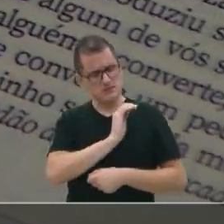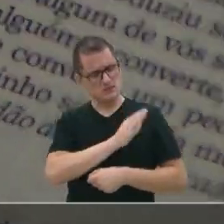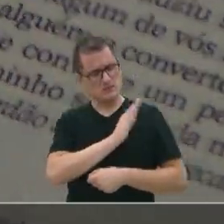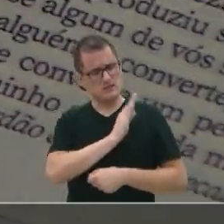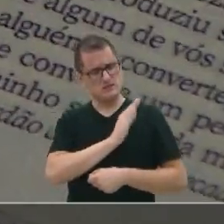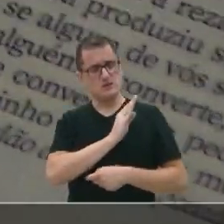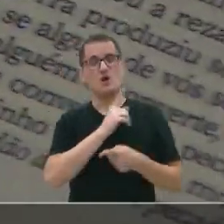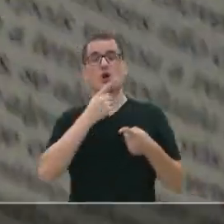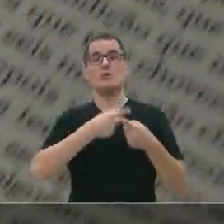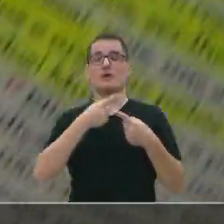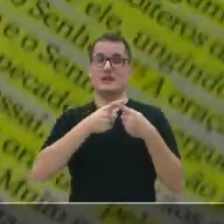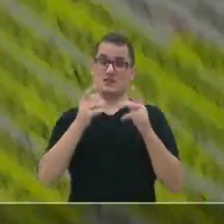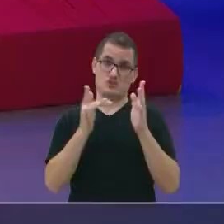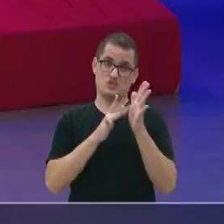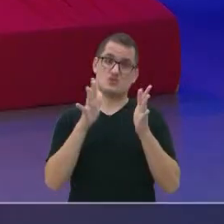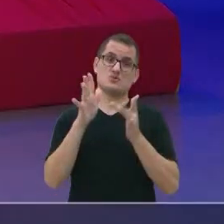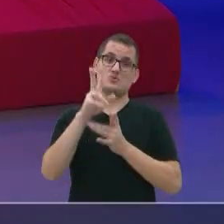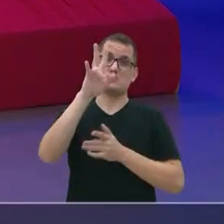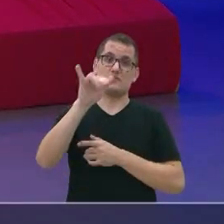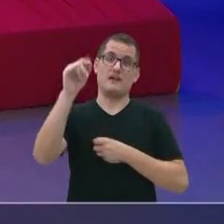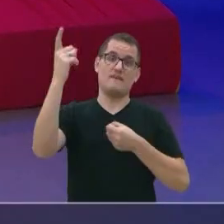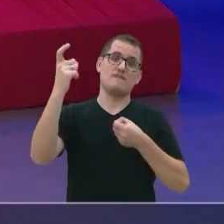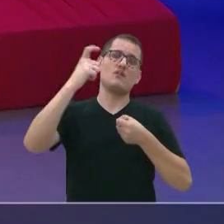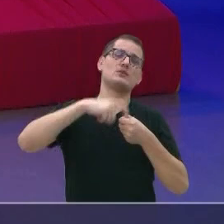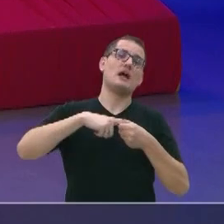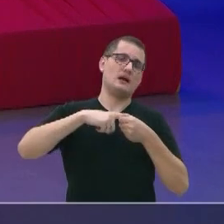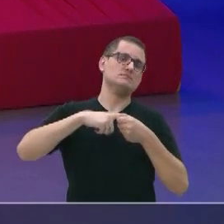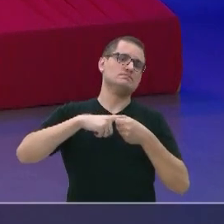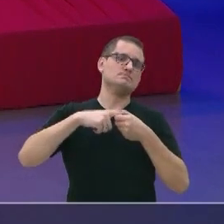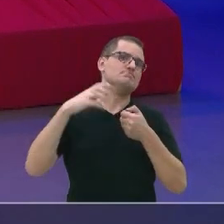porque a vinda do Senhor está próxima.